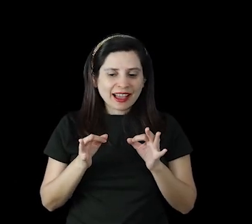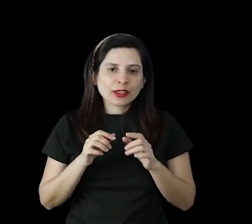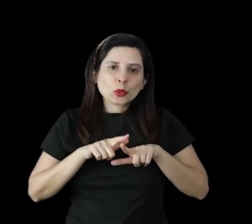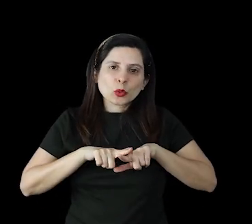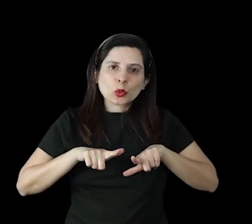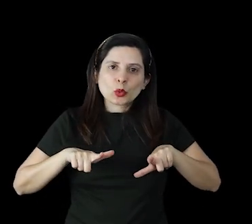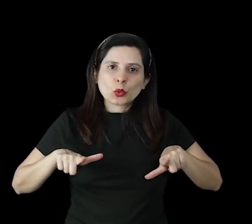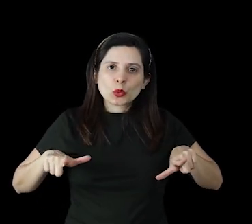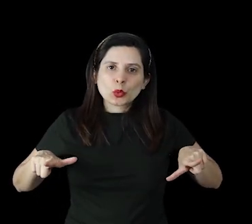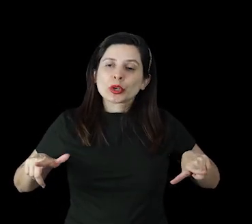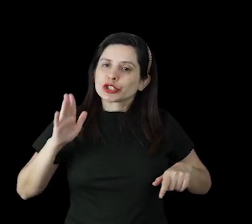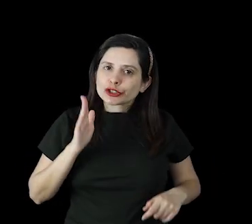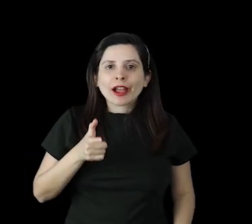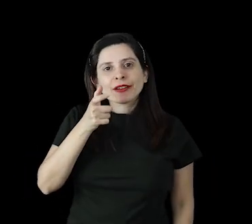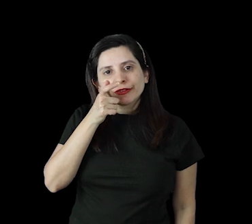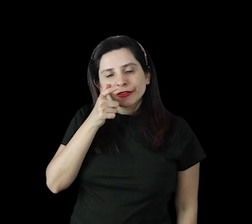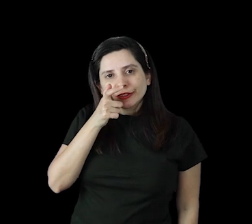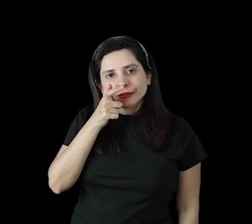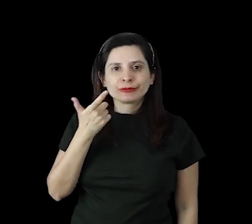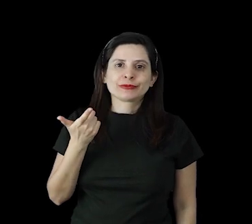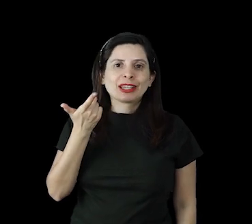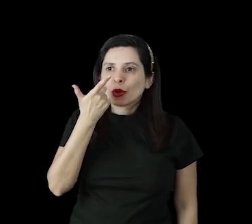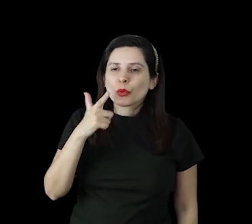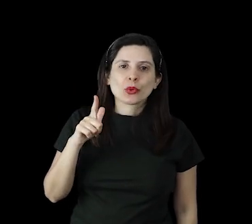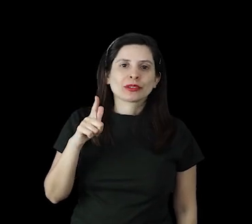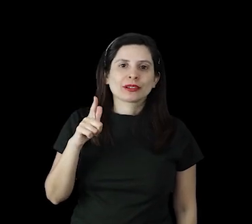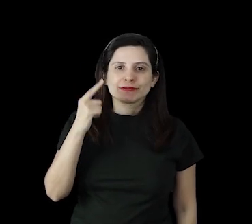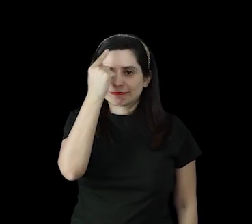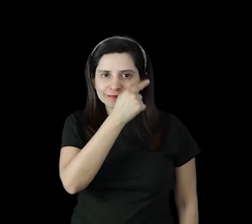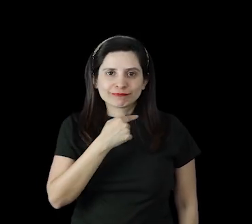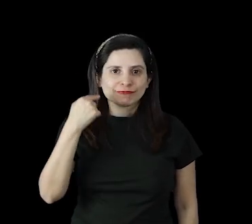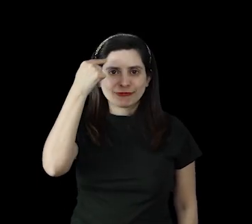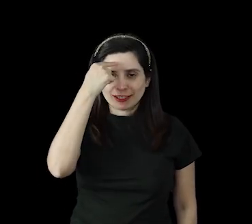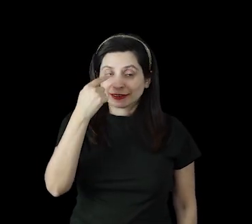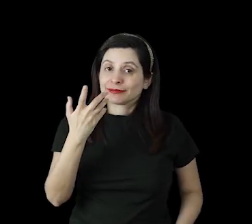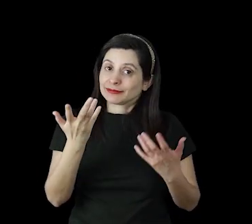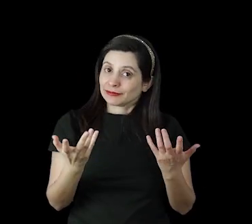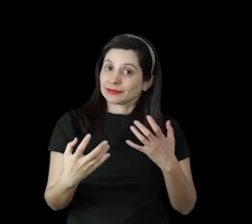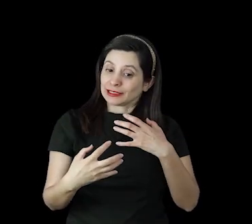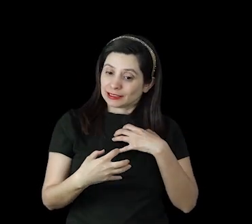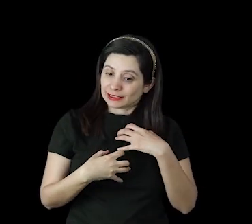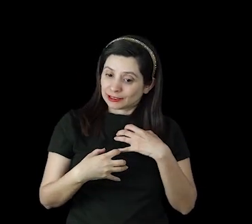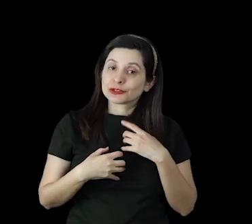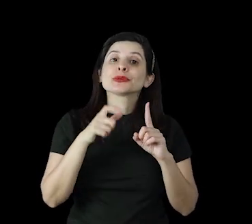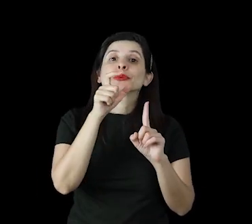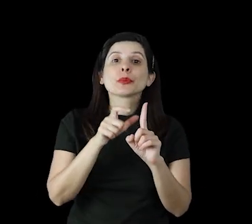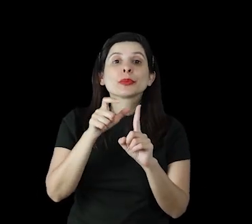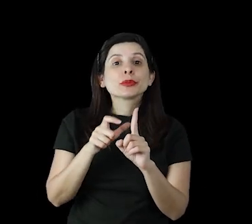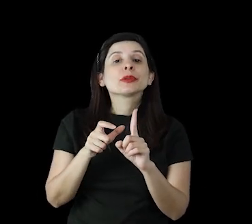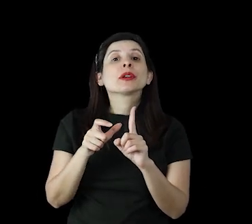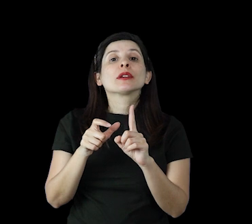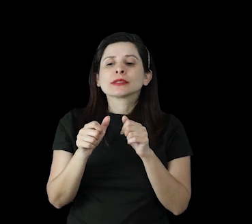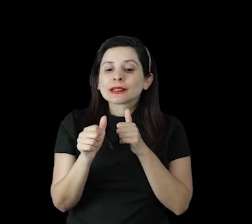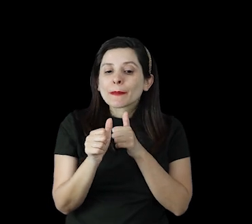esvaziam, porque você já viu esse papel, ele não tem mais nenhuma face, né. Então nesse sentido, o personagem se aproxima